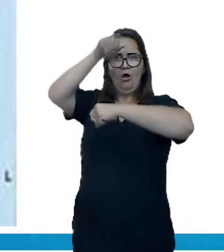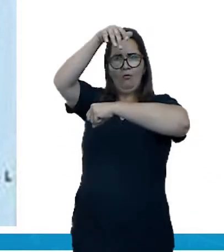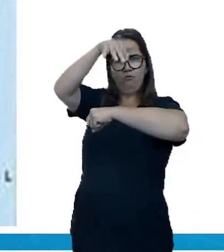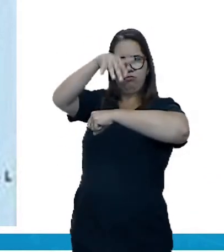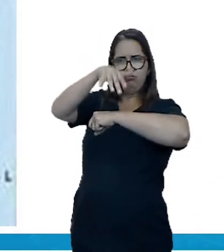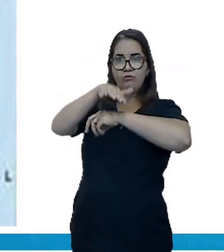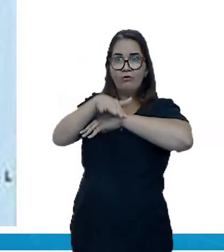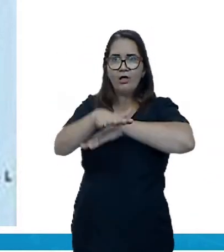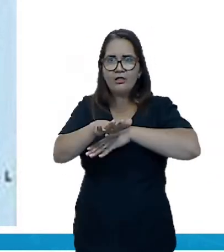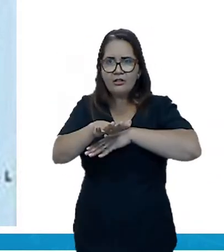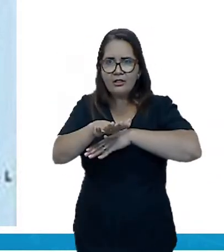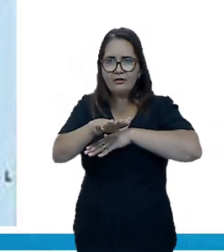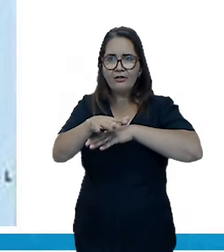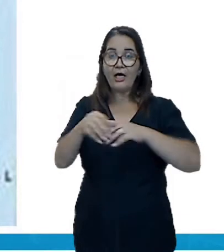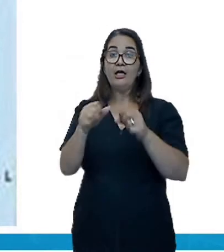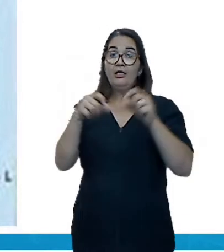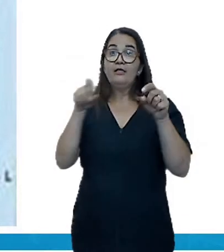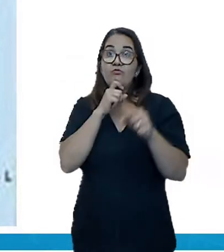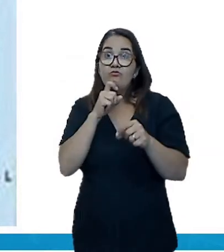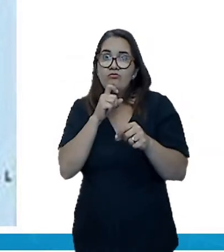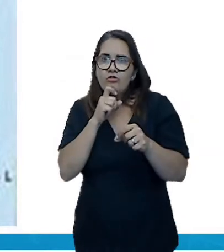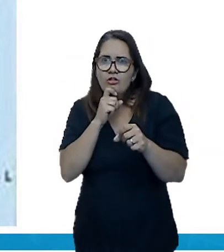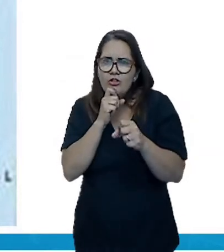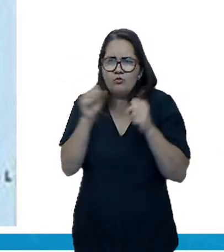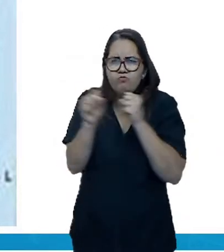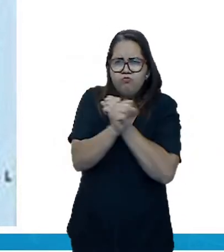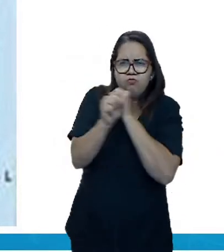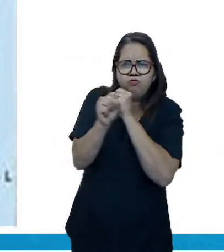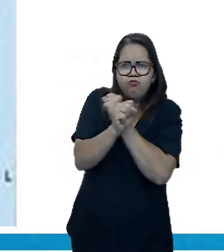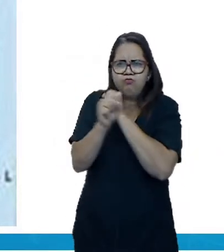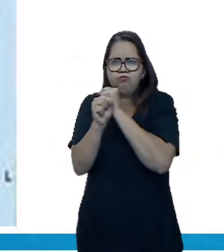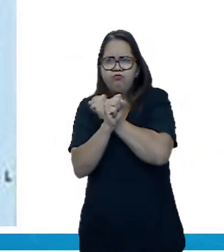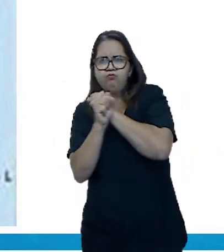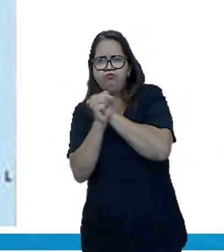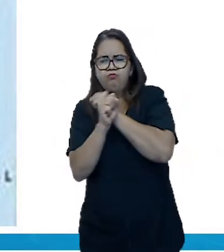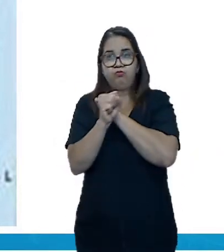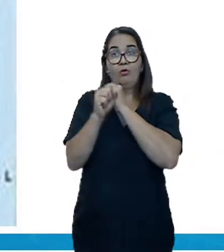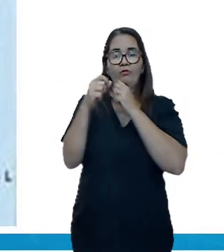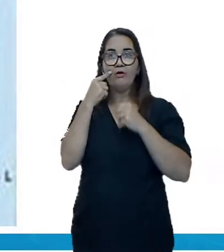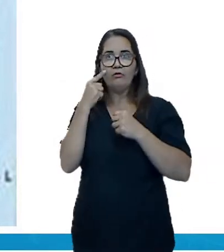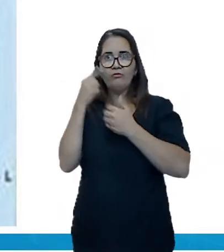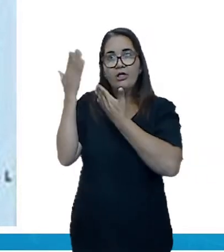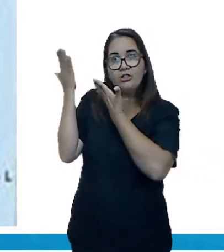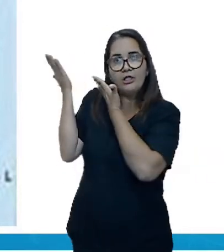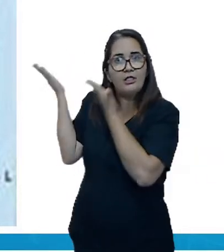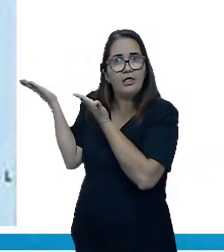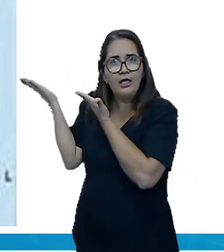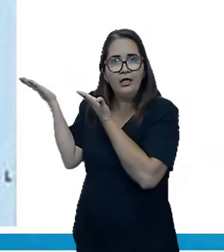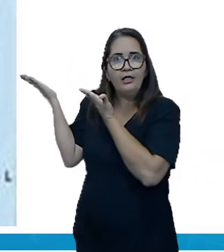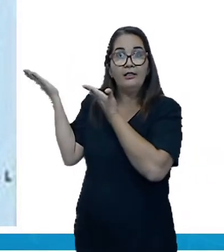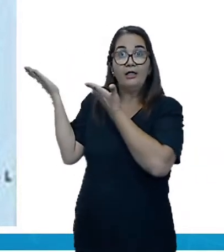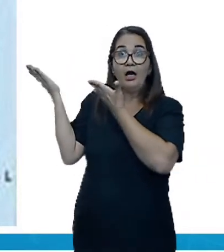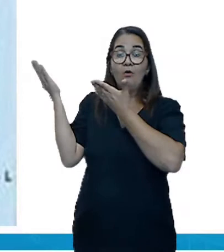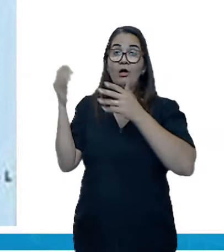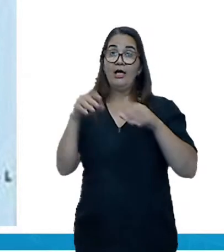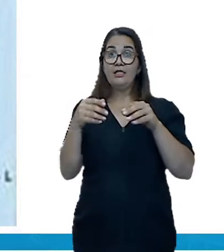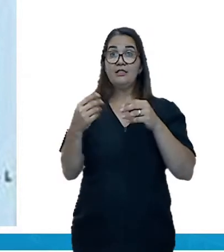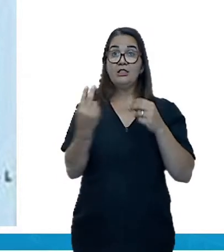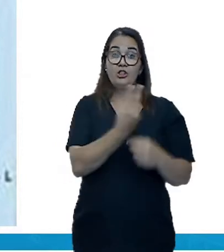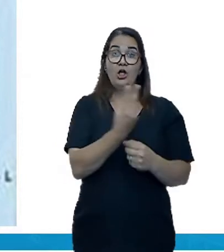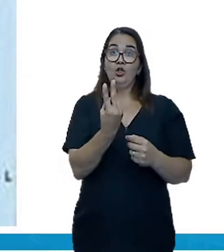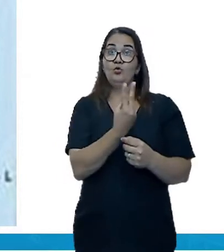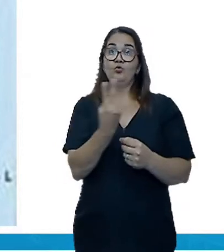estava vivendo um inverno rigoroso. Então, esse estreito do mar entre esses dois continentes